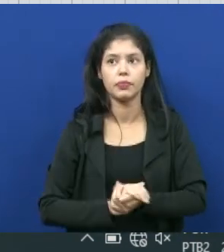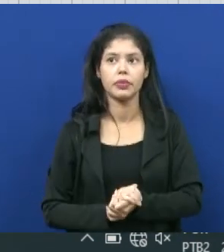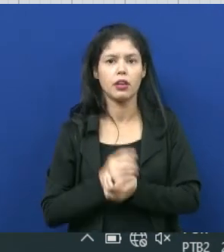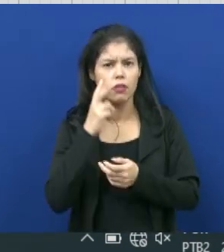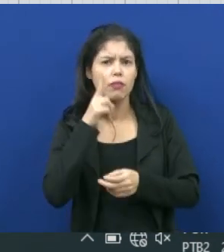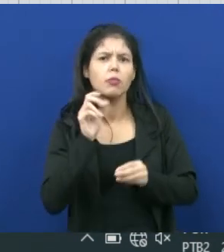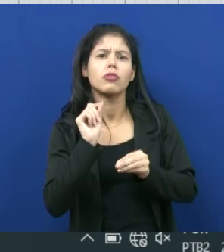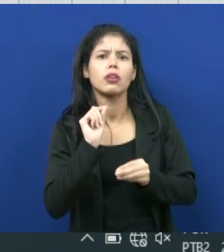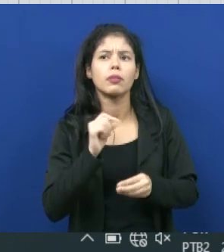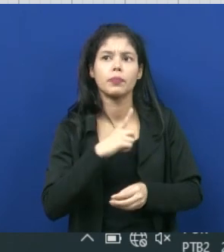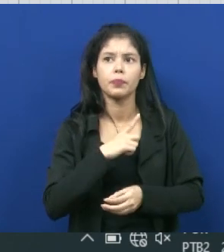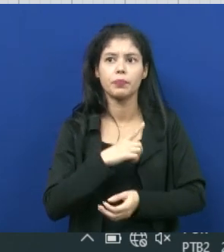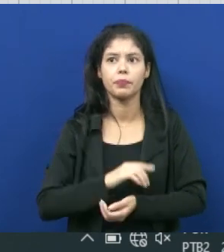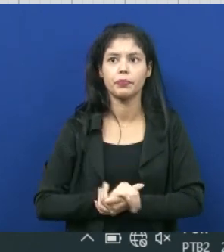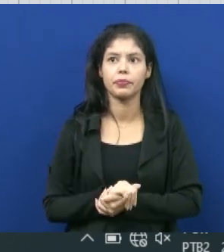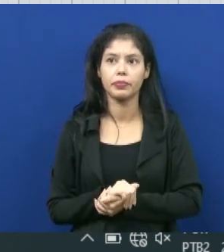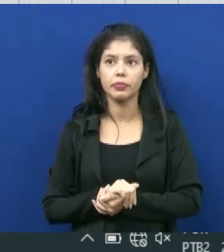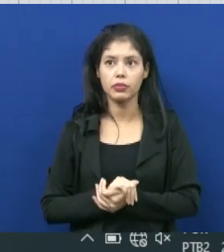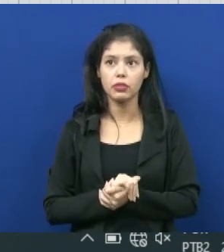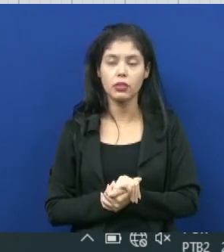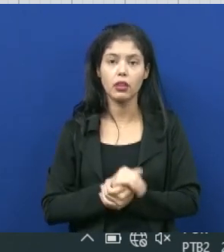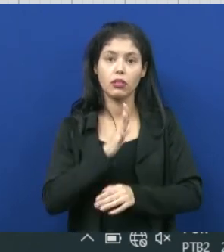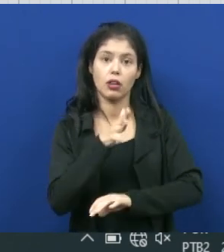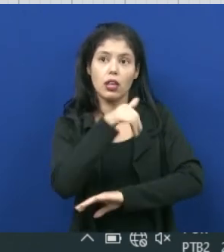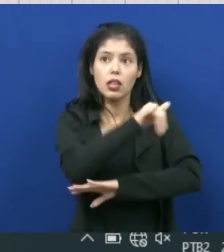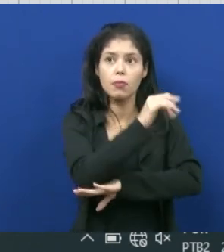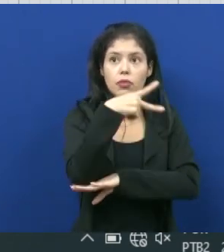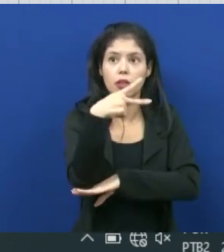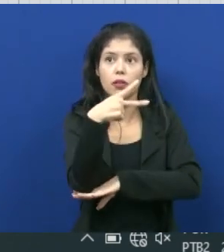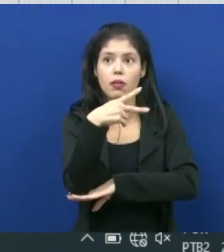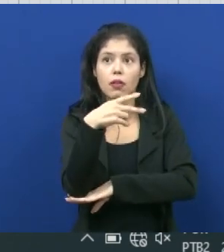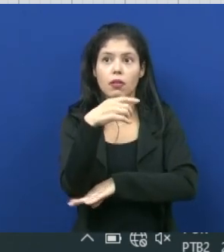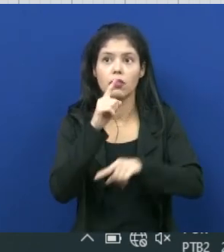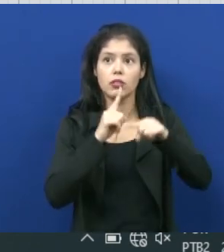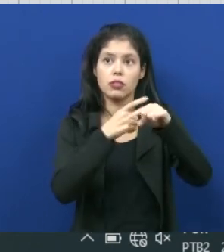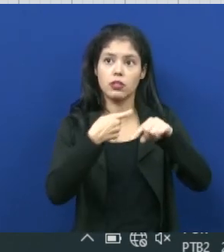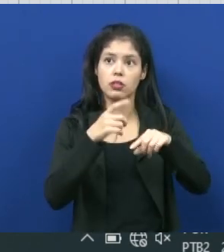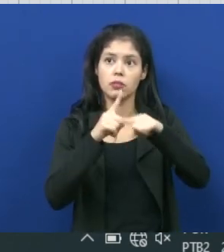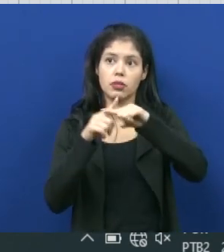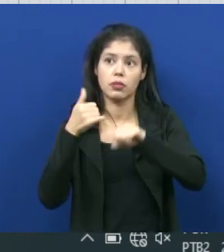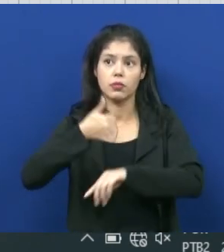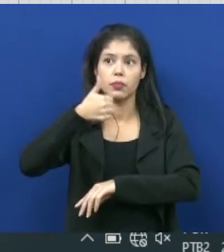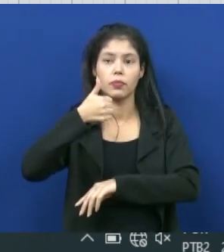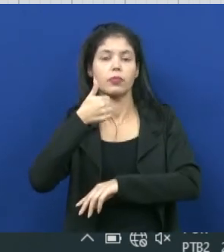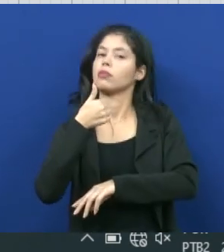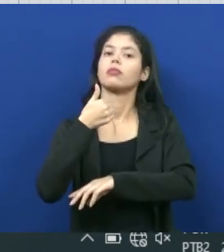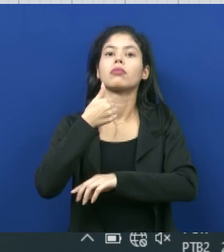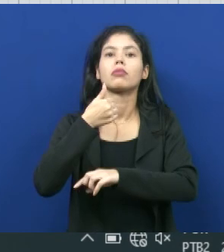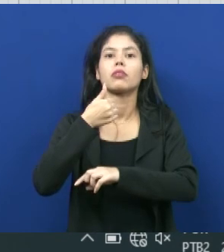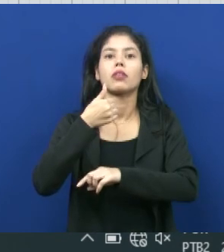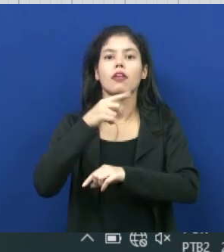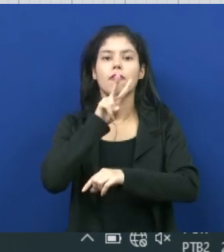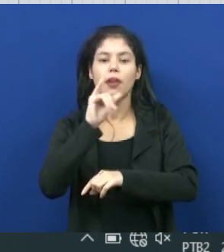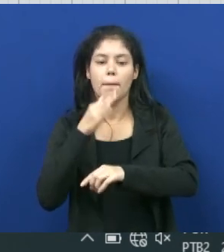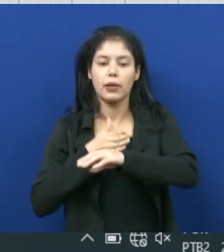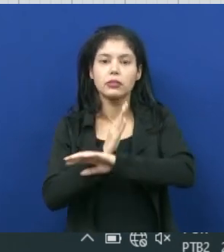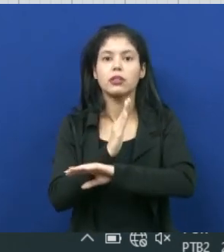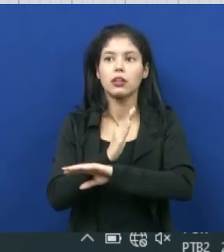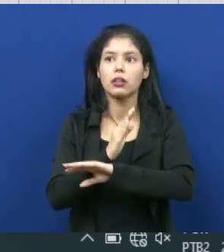Vejamos o que acontece aqui. Na função y igual a x mais 1, ela passa pelo ponto A,